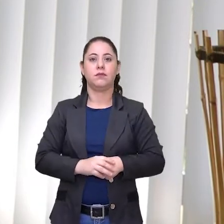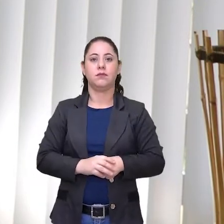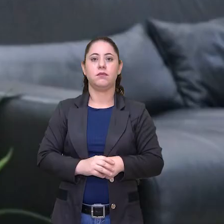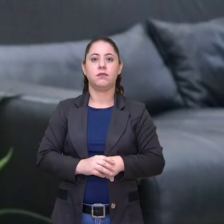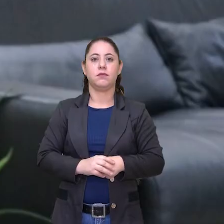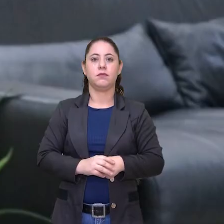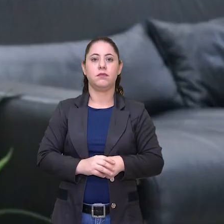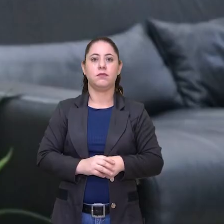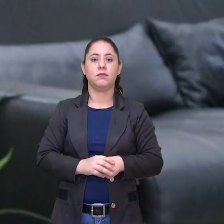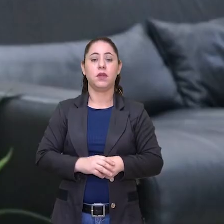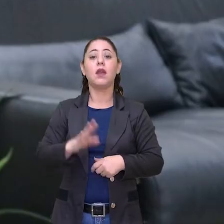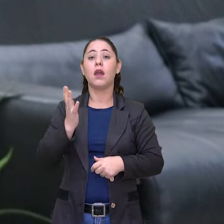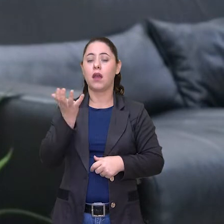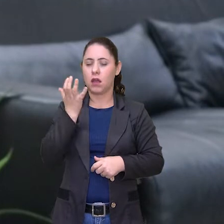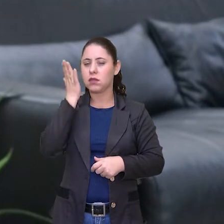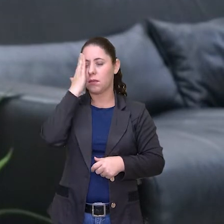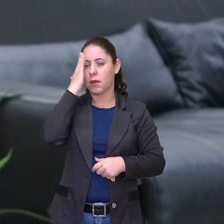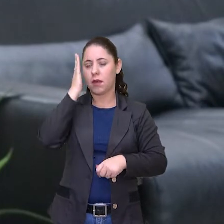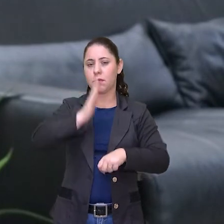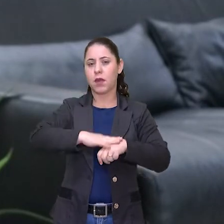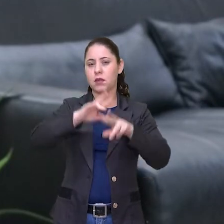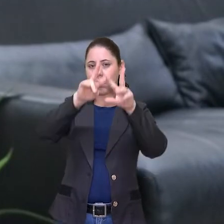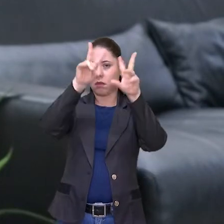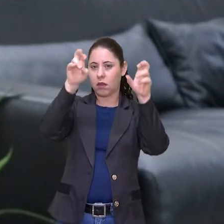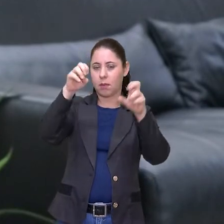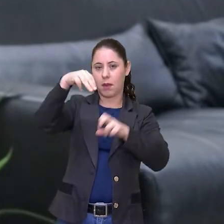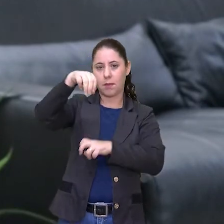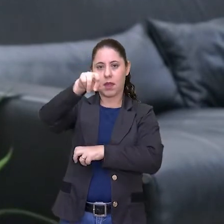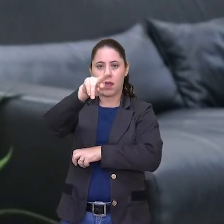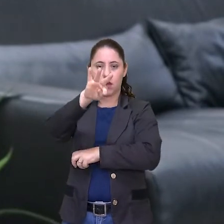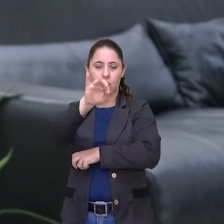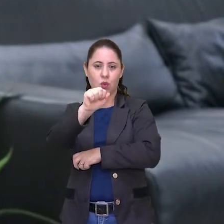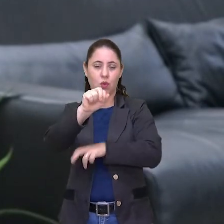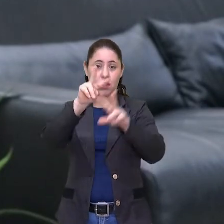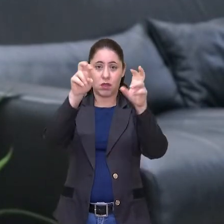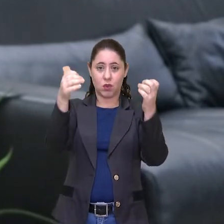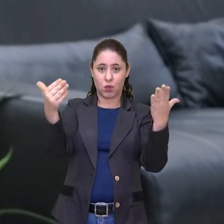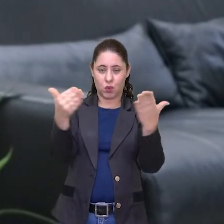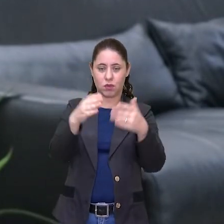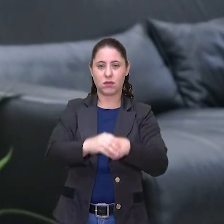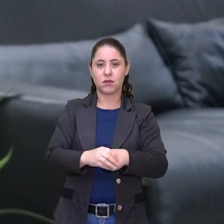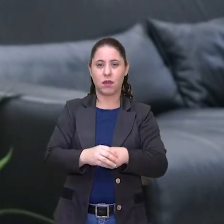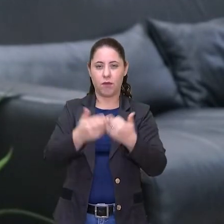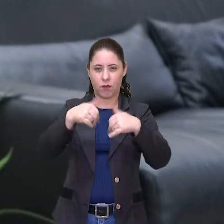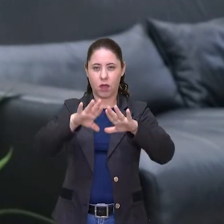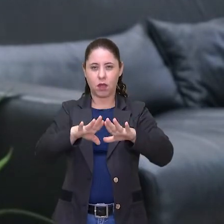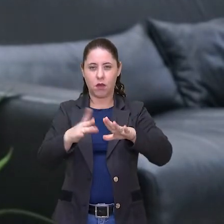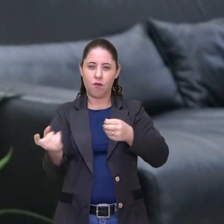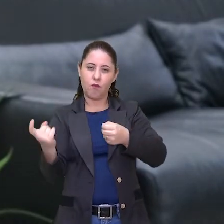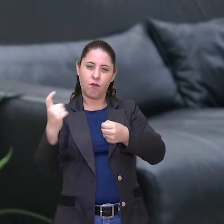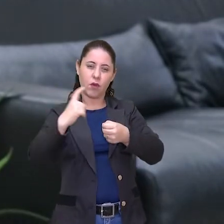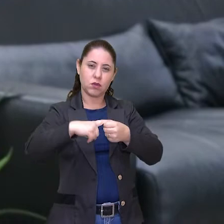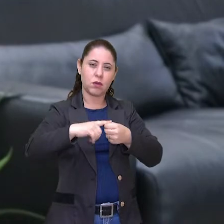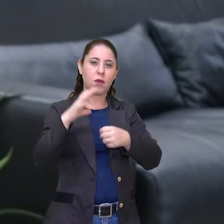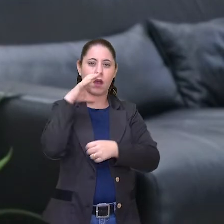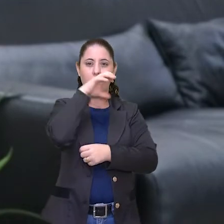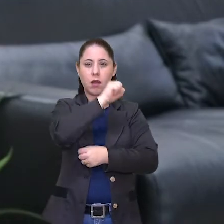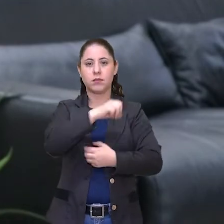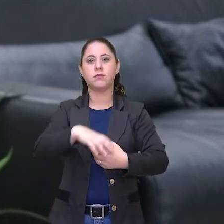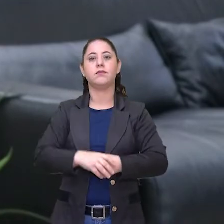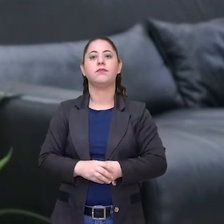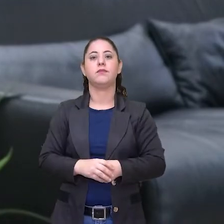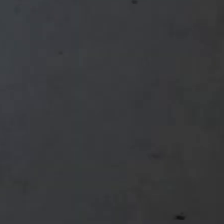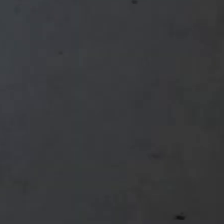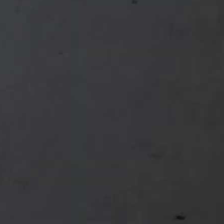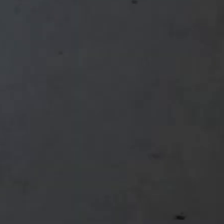certeza. Quer saber mais sobre o assunto do mérito da questão de hoje? Então fique por aqui, que voltamos